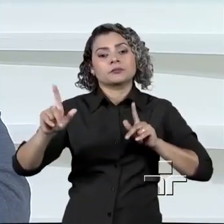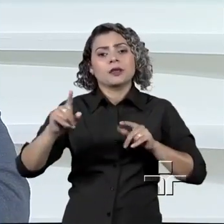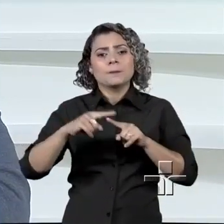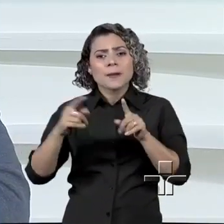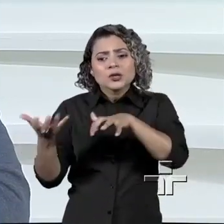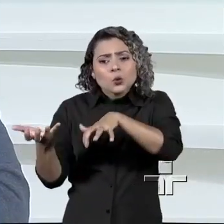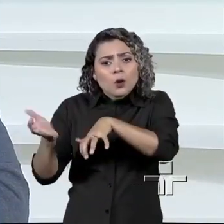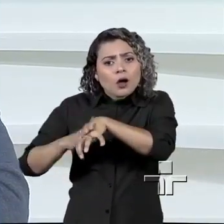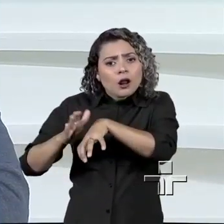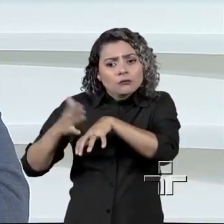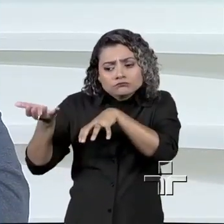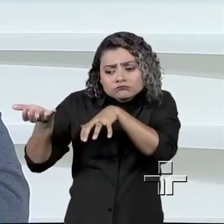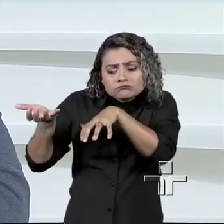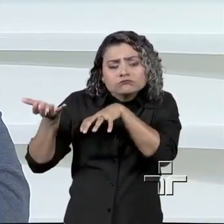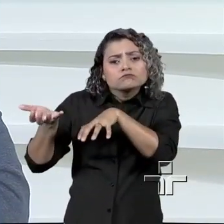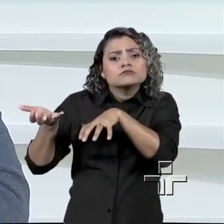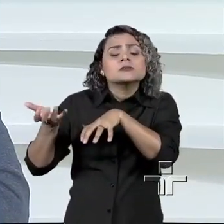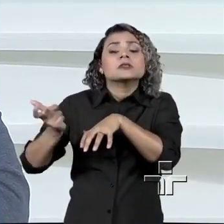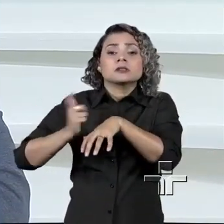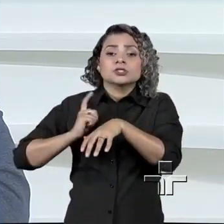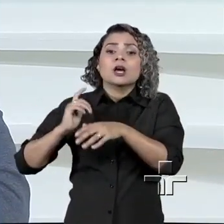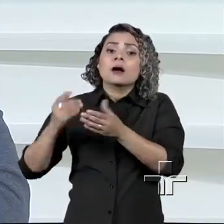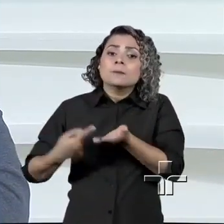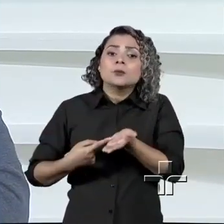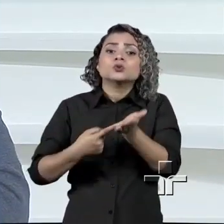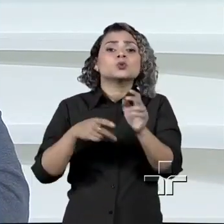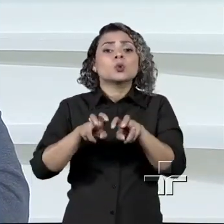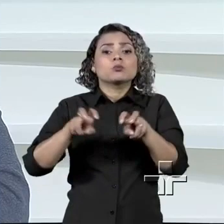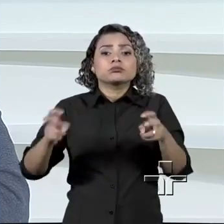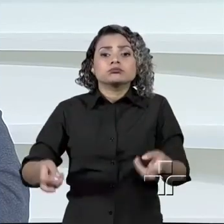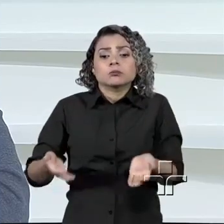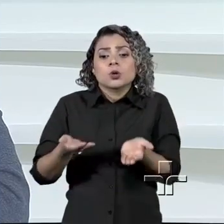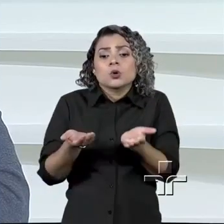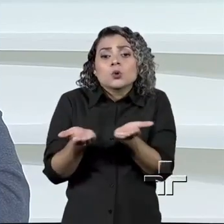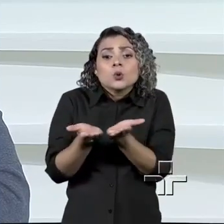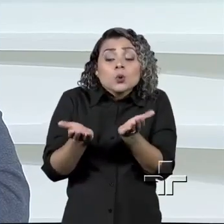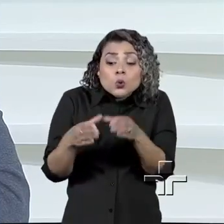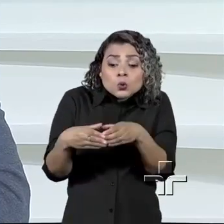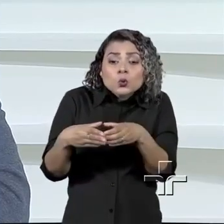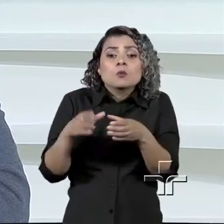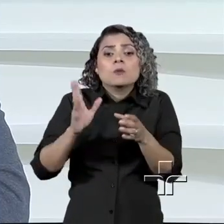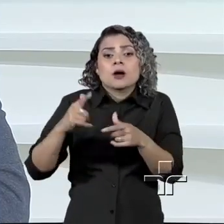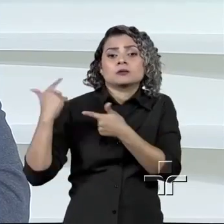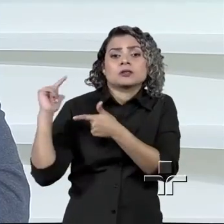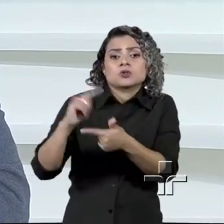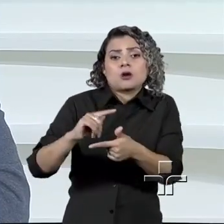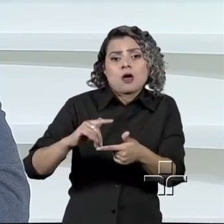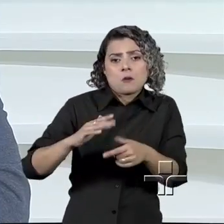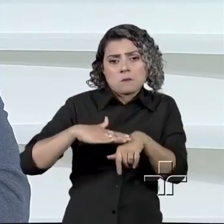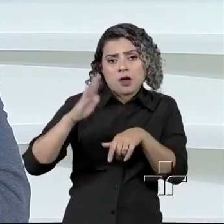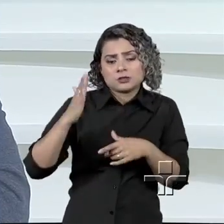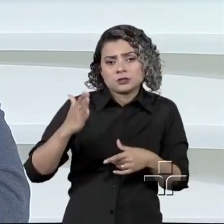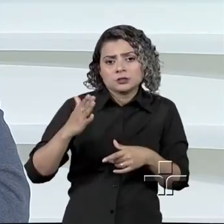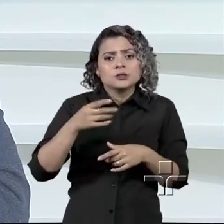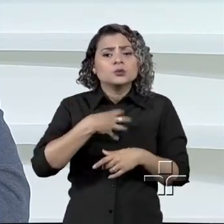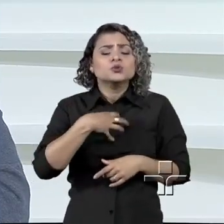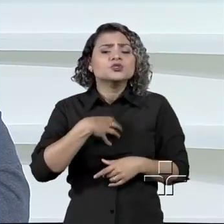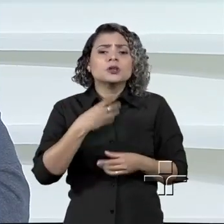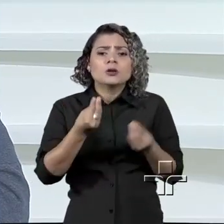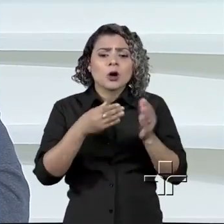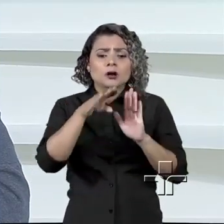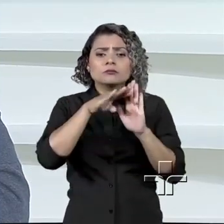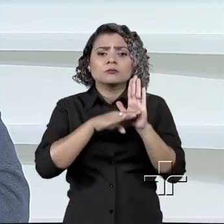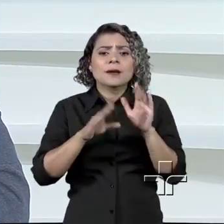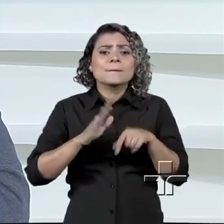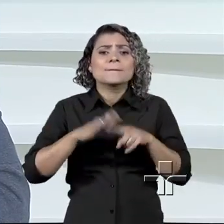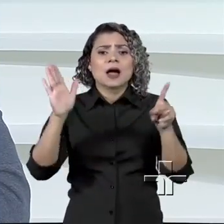Congresso, a renovação, trouxe bancadas mais conservadoras. Que tipo de atuação é possível fazer para levar adiante esse tipo de pauta mais